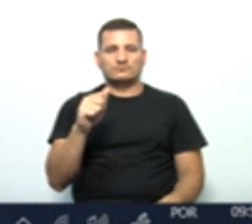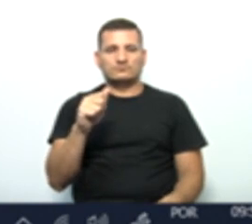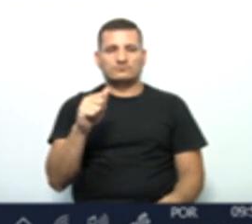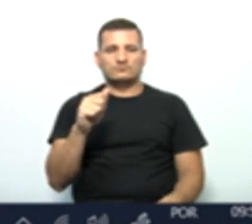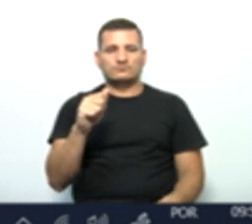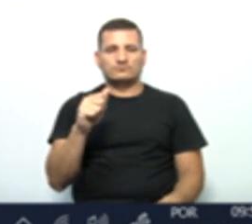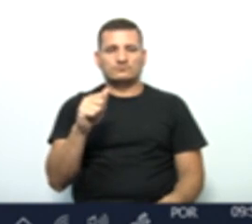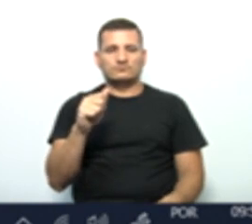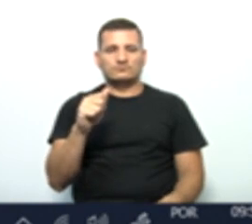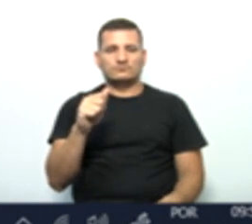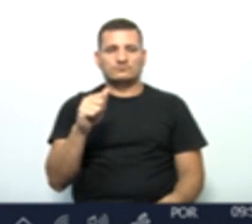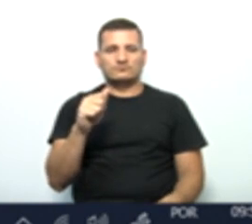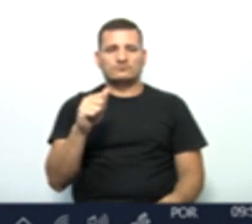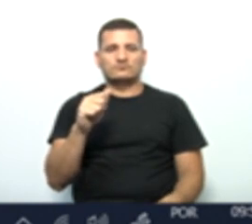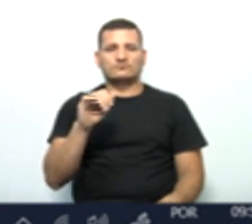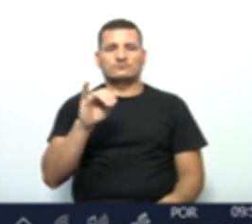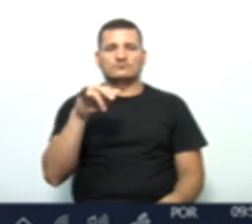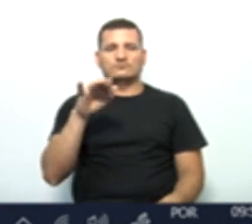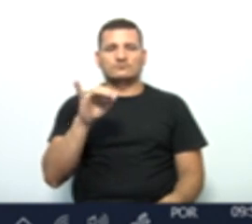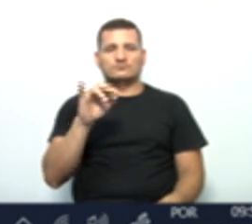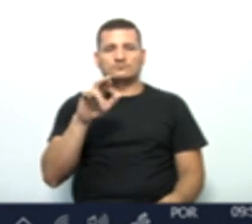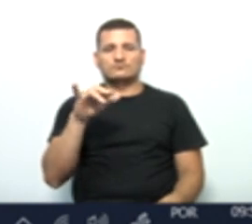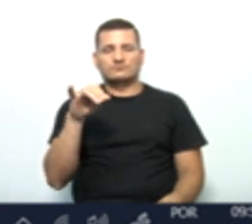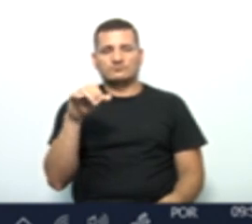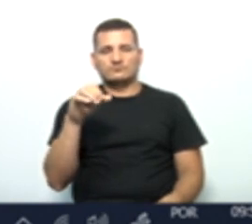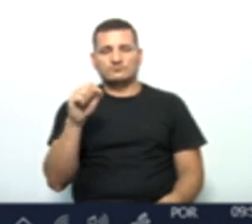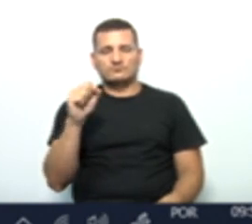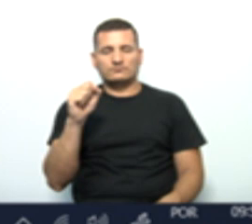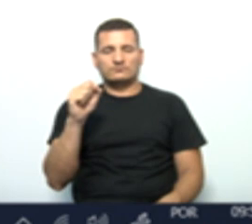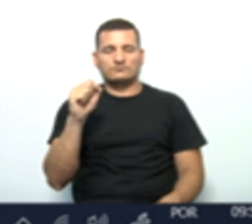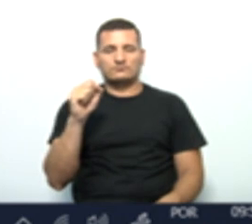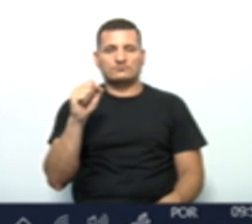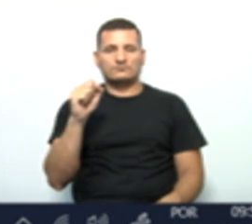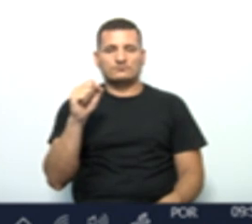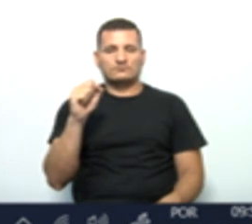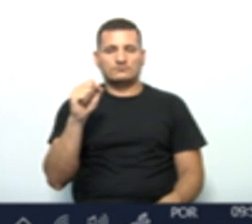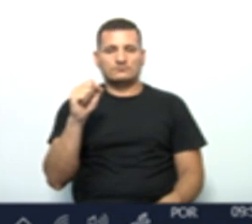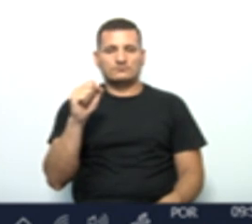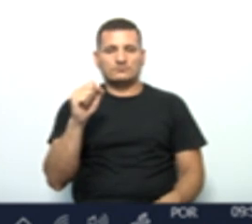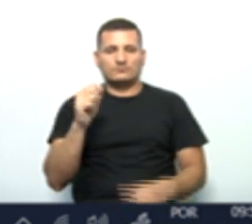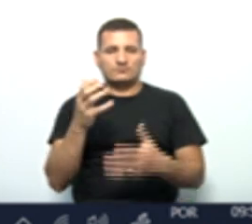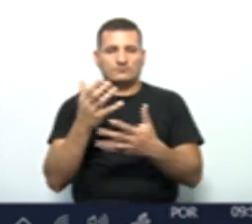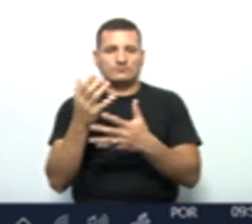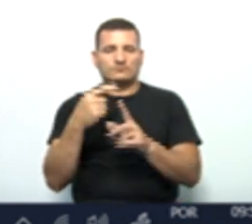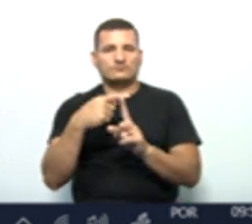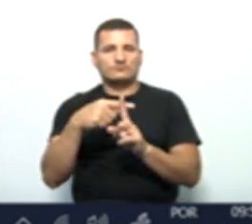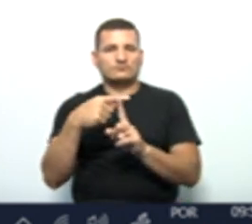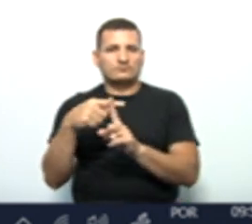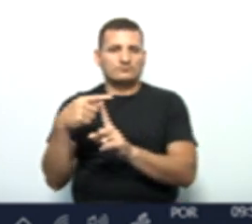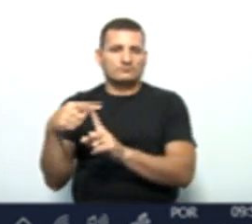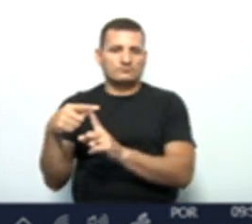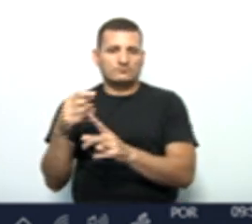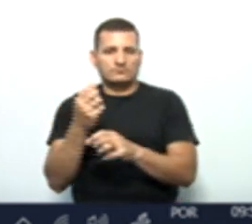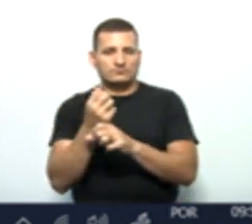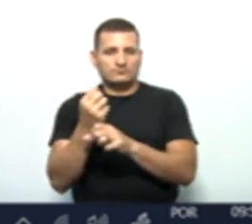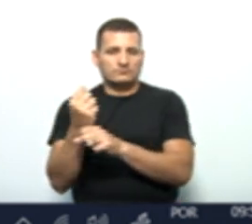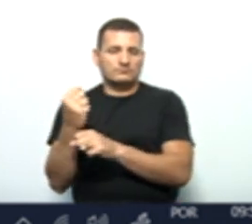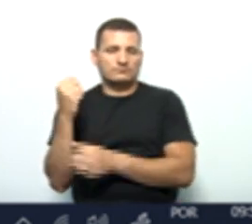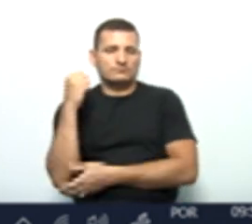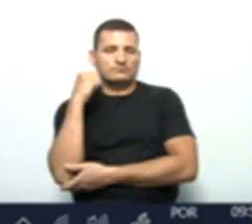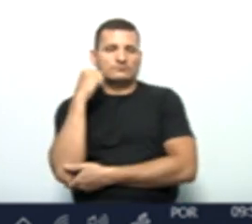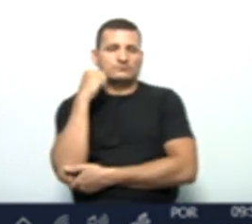underline inteiros. Aí eu vou fazer a soma, né? Vou colocar aqui